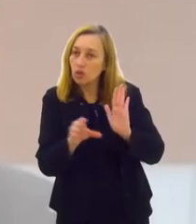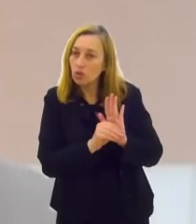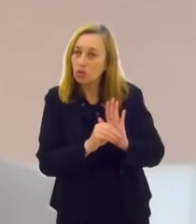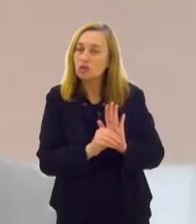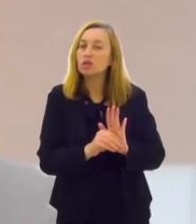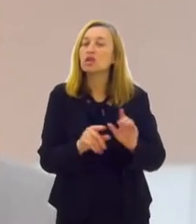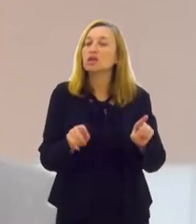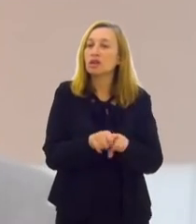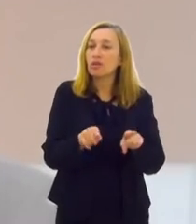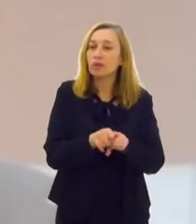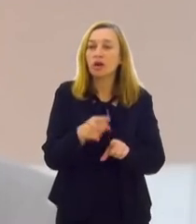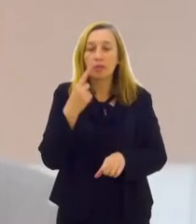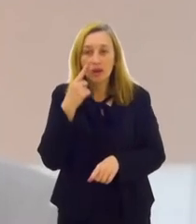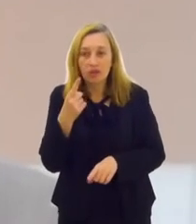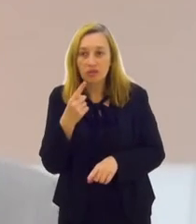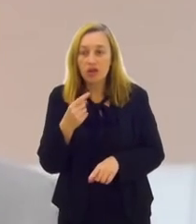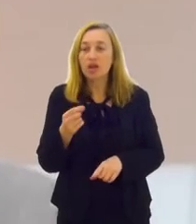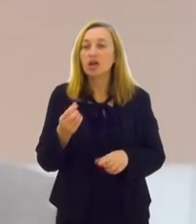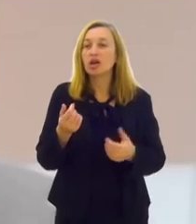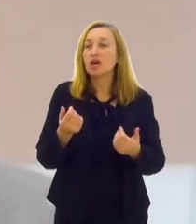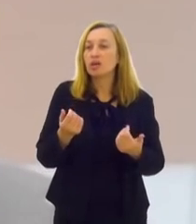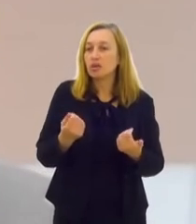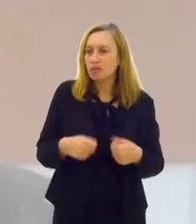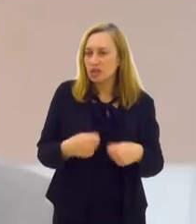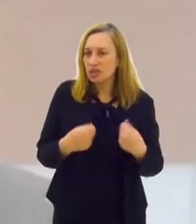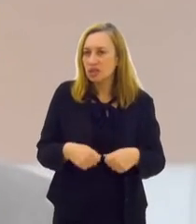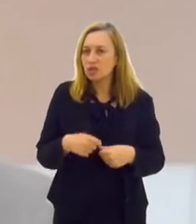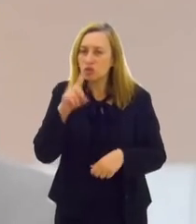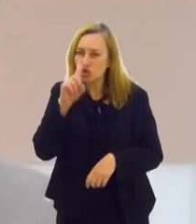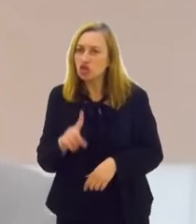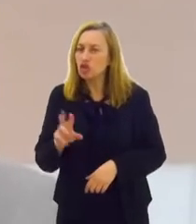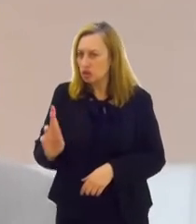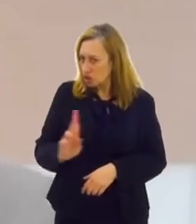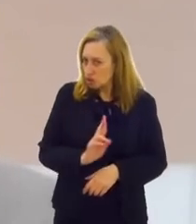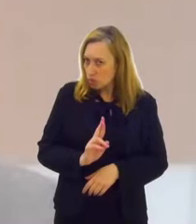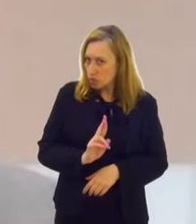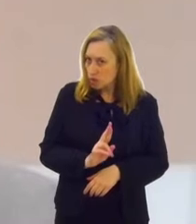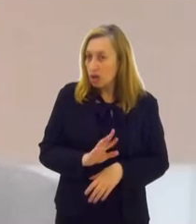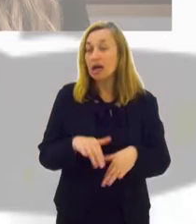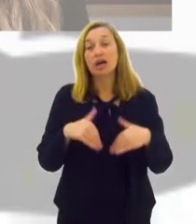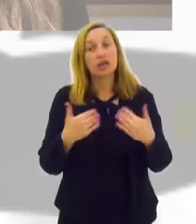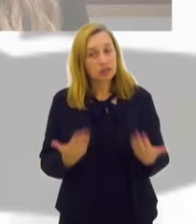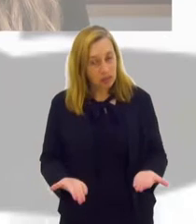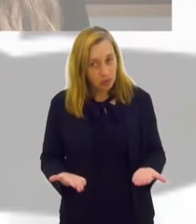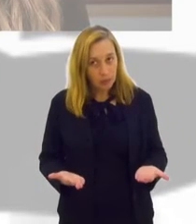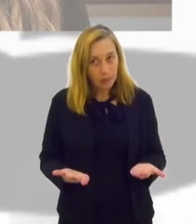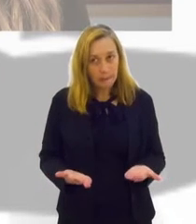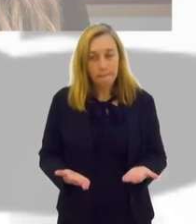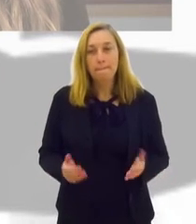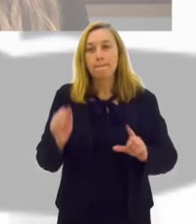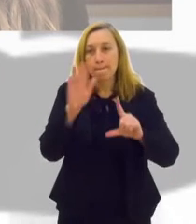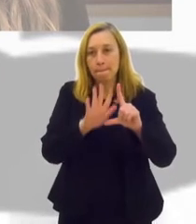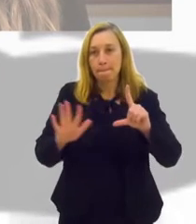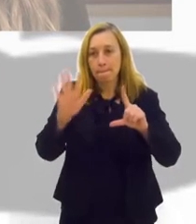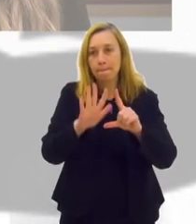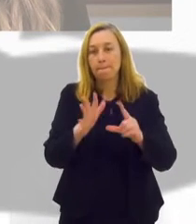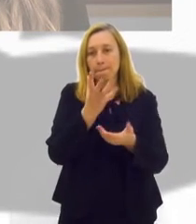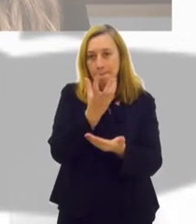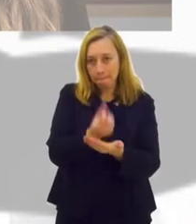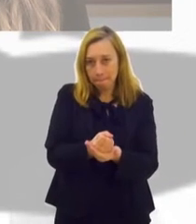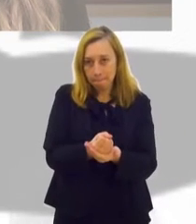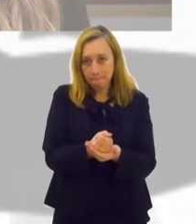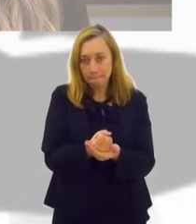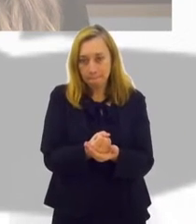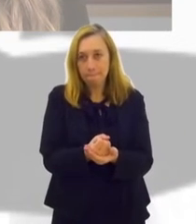conteúdo. E também para viabilizar, quando necessário, o direito de resposta. Então, essas plataformas